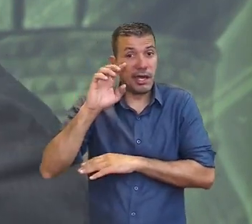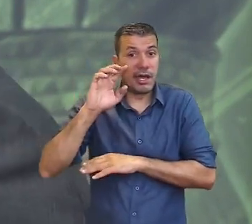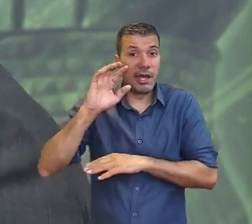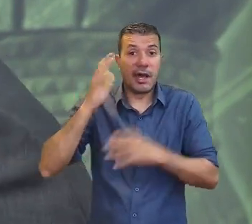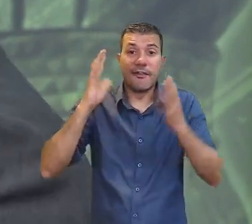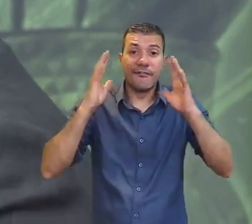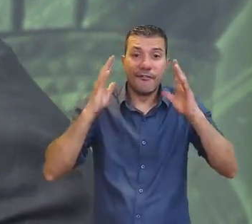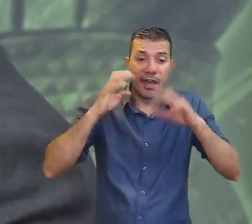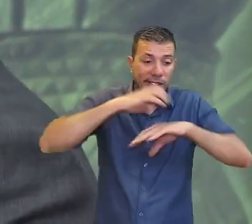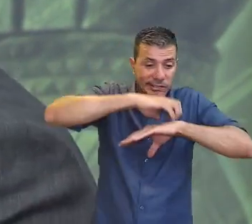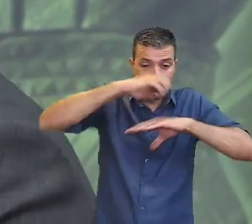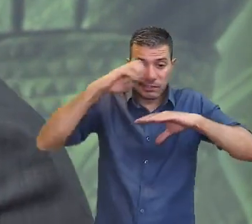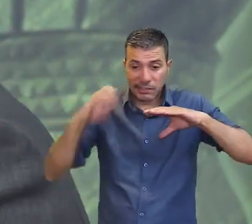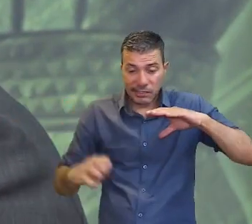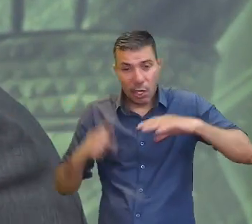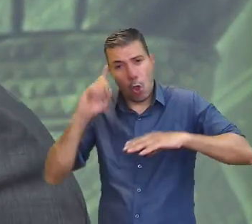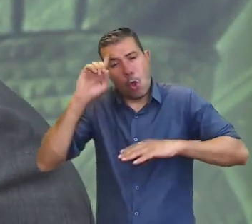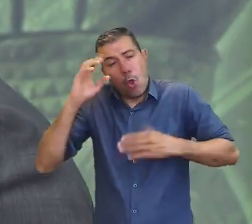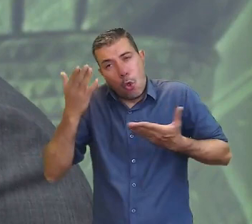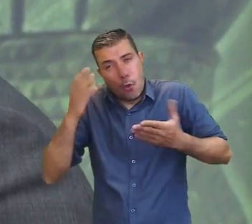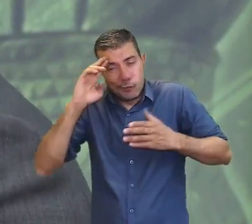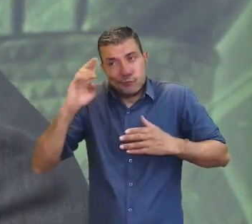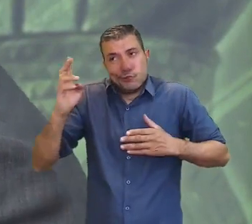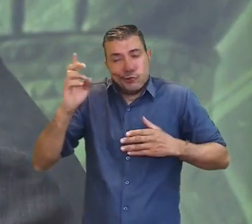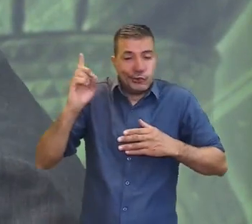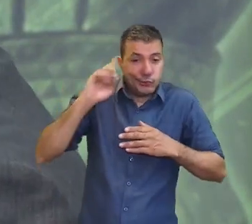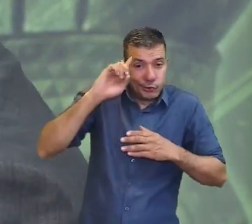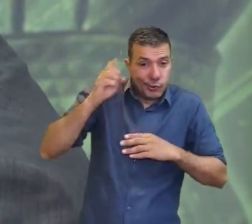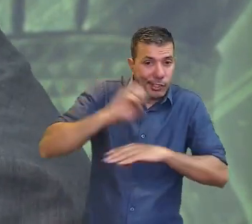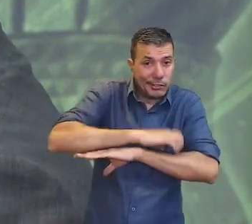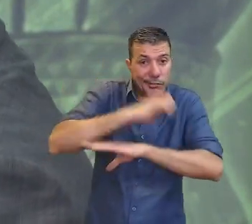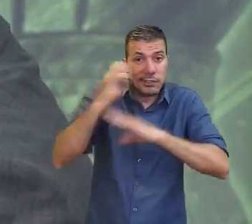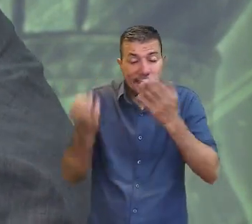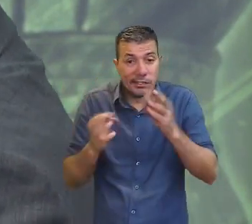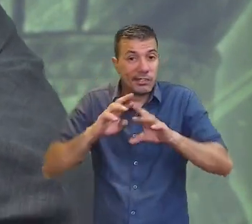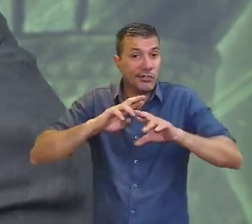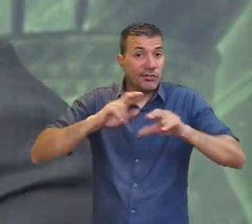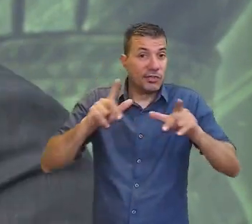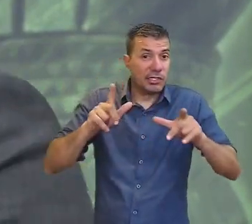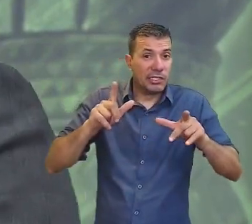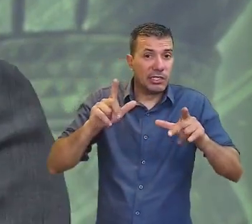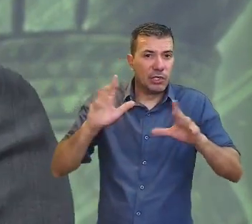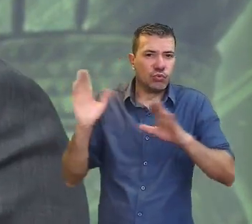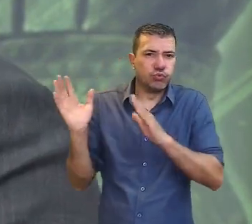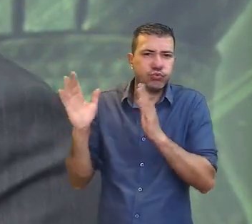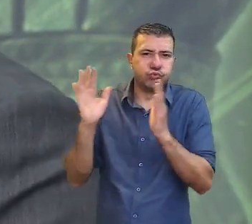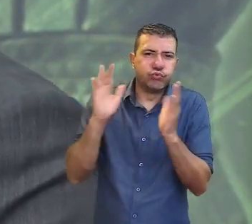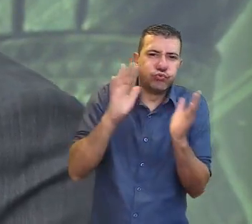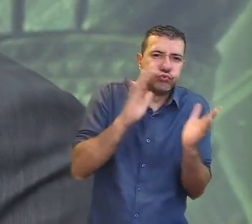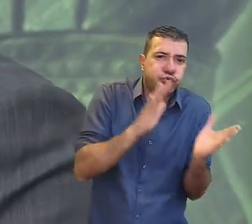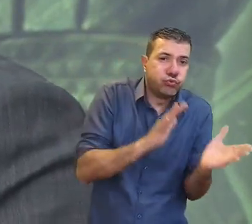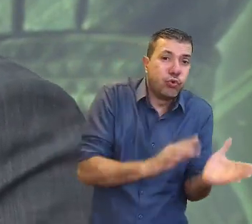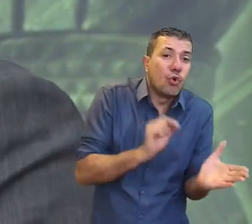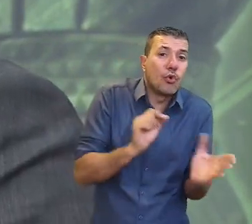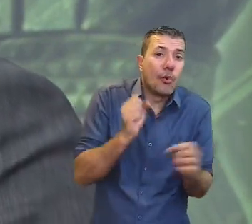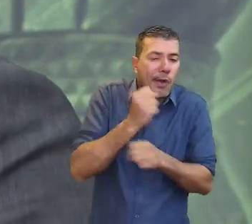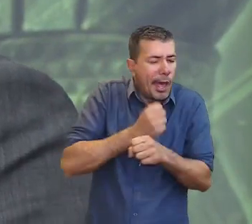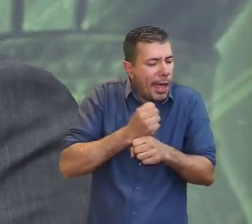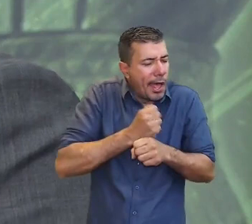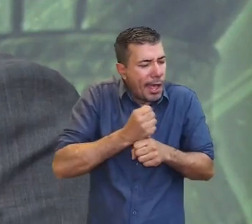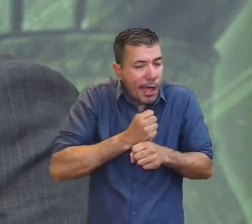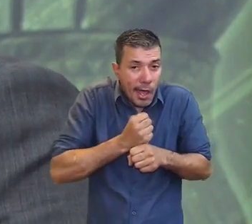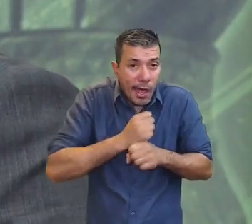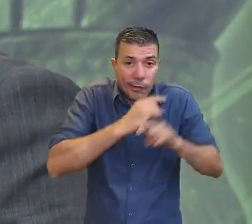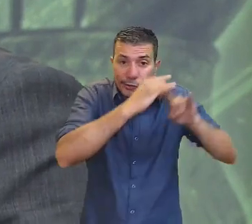da expiação ou dia da expiação, esse era diferente, porque durante todo o ano, o santuário